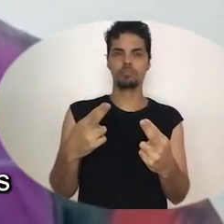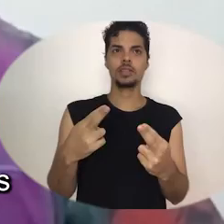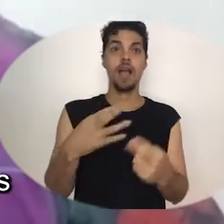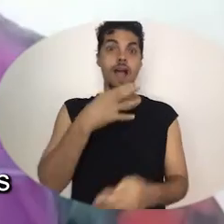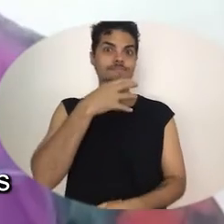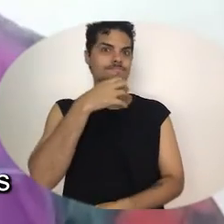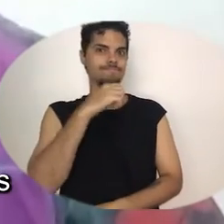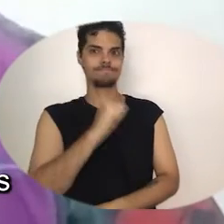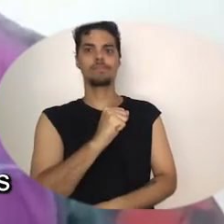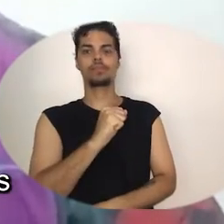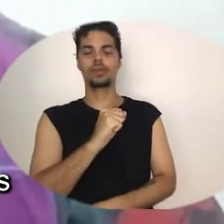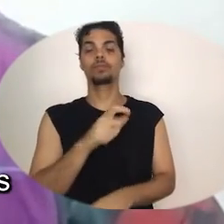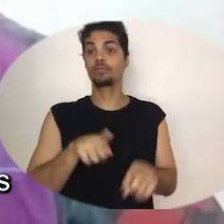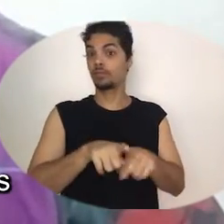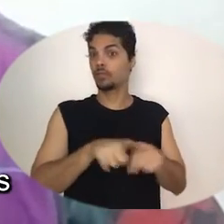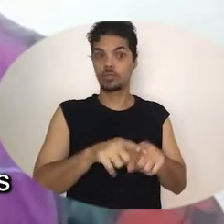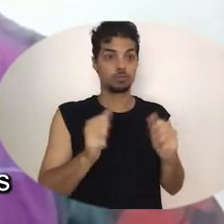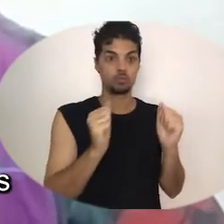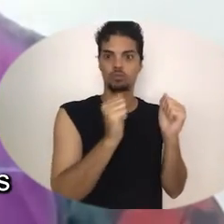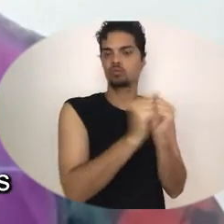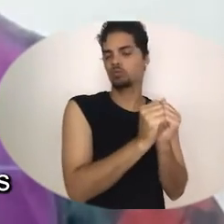e a bell hooks